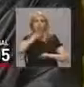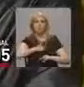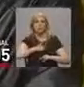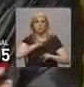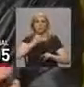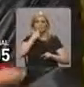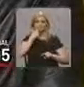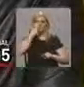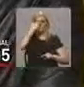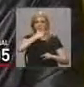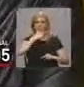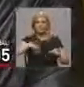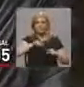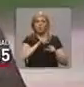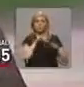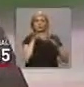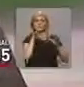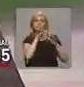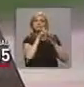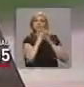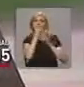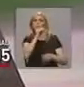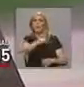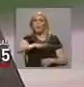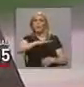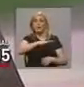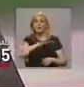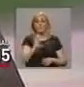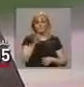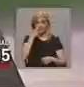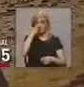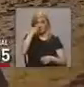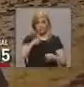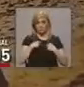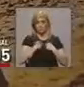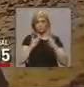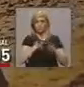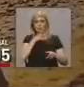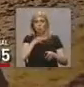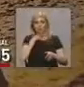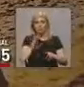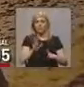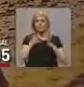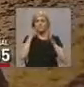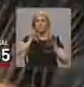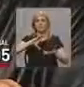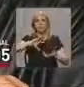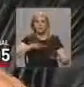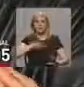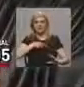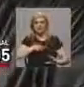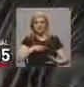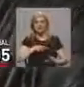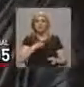pessoais concentradas num único lugar. Na primeira pessoa, conta do início da crise. Algumas